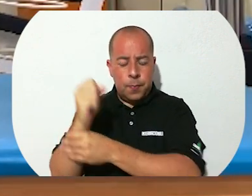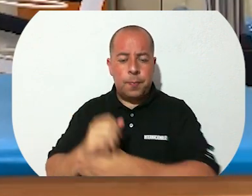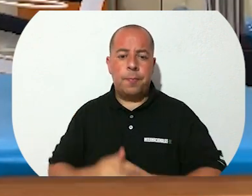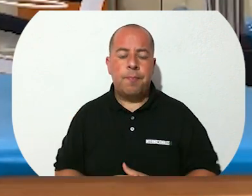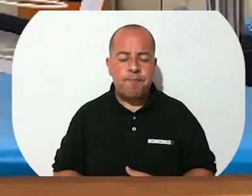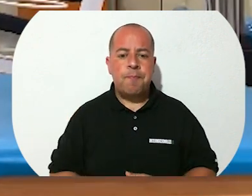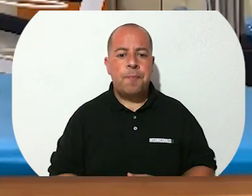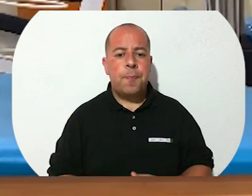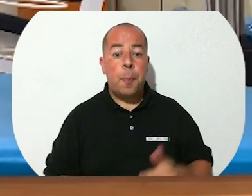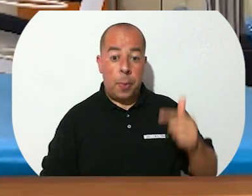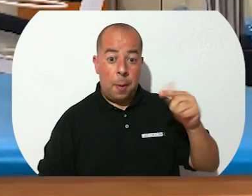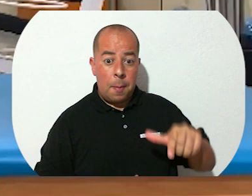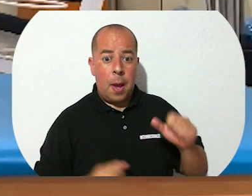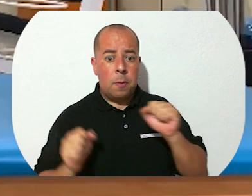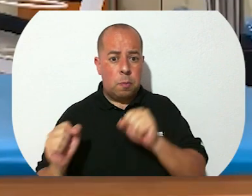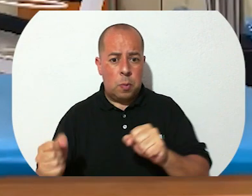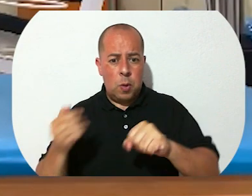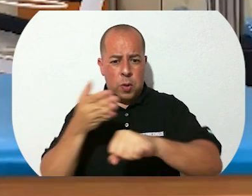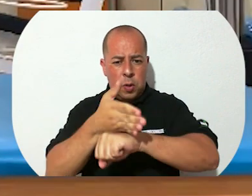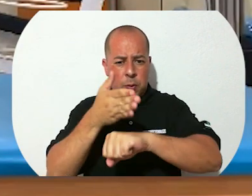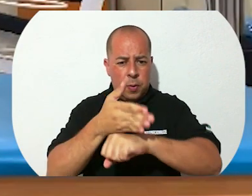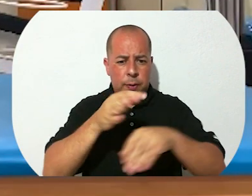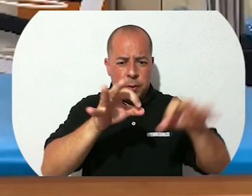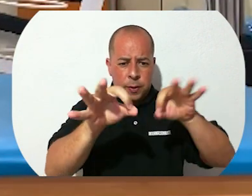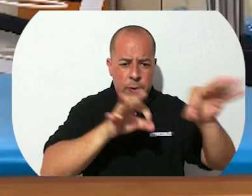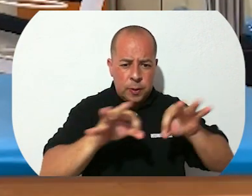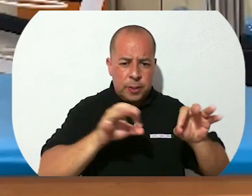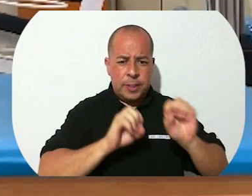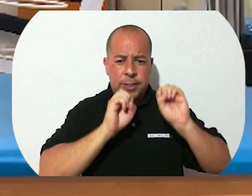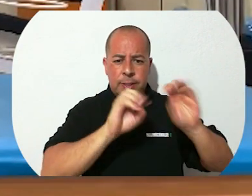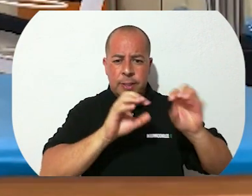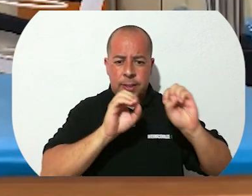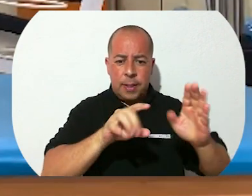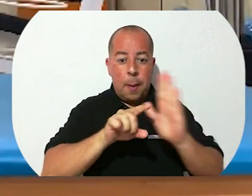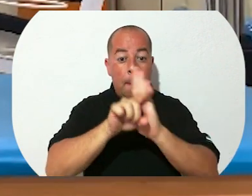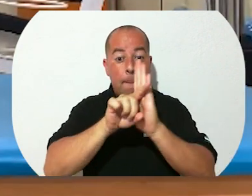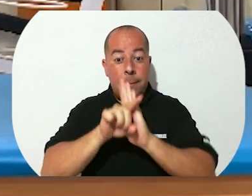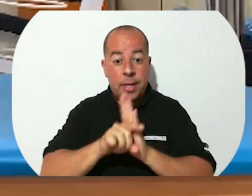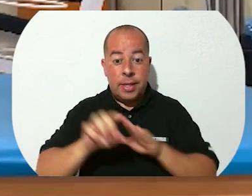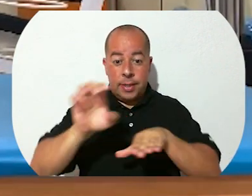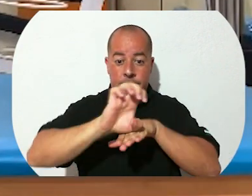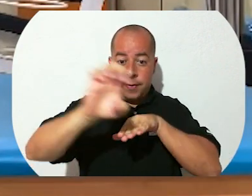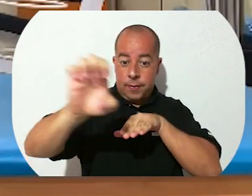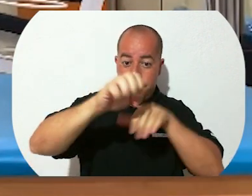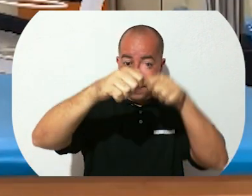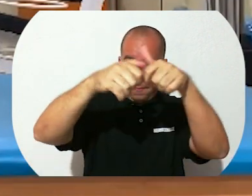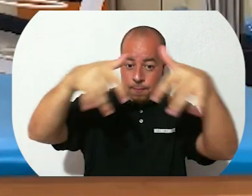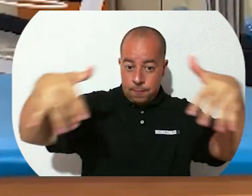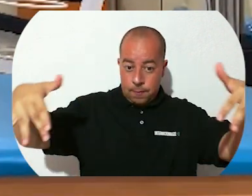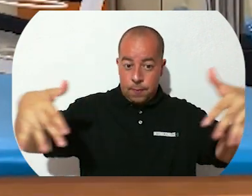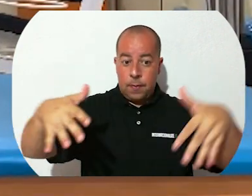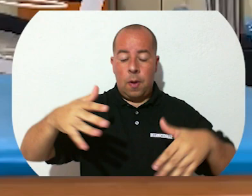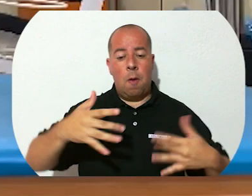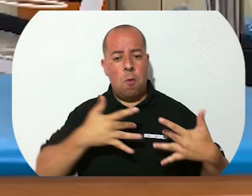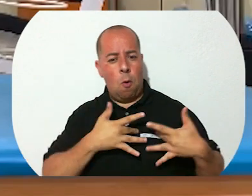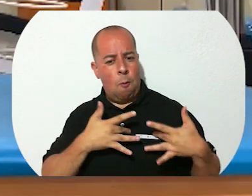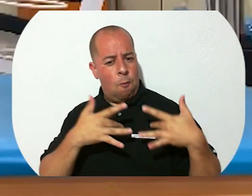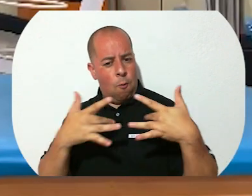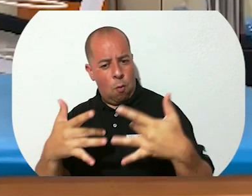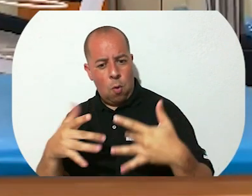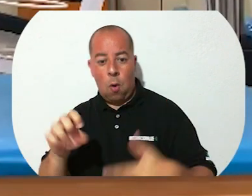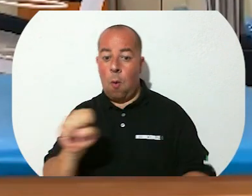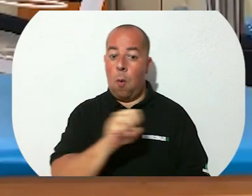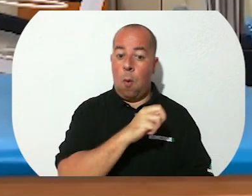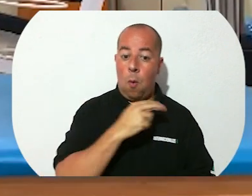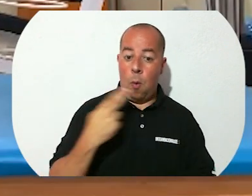curso de fisioterapia. Ainda é possível participar de projetos de ensino, pesquisa e extensão